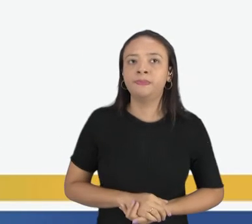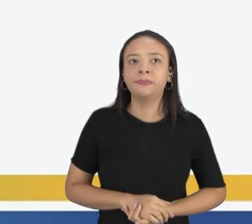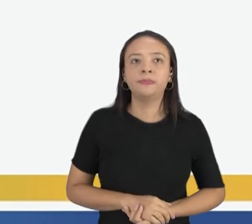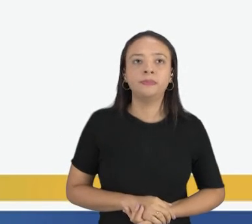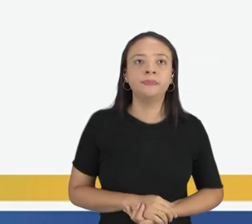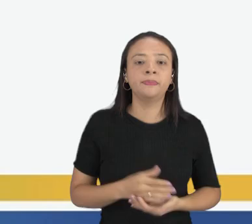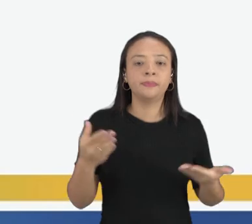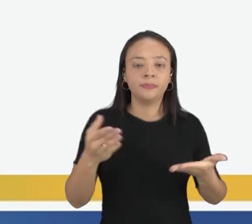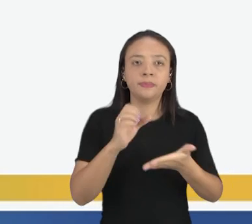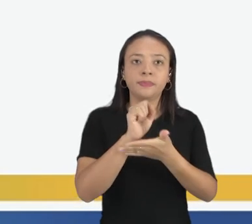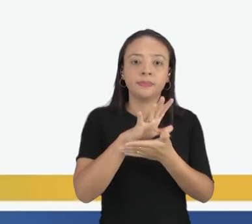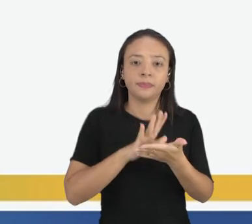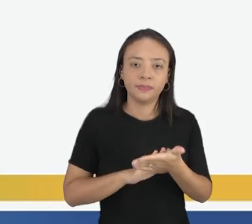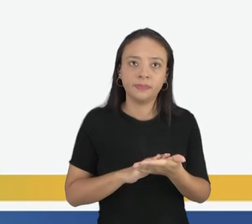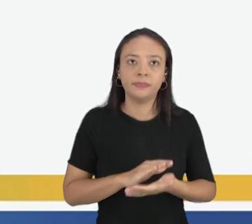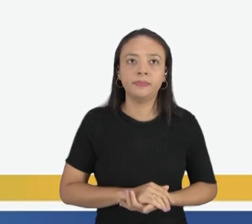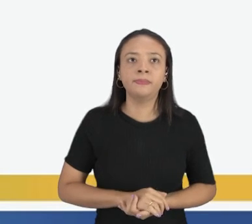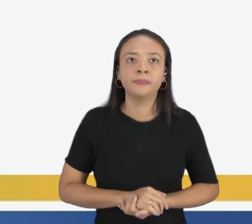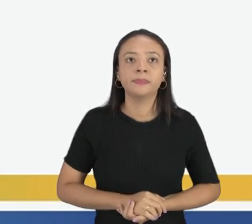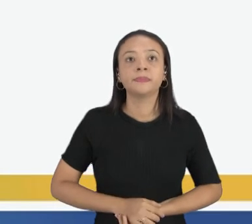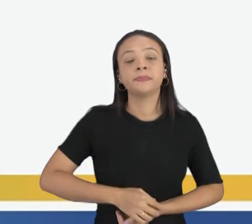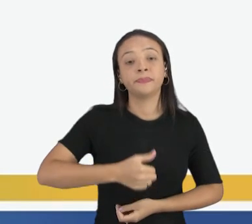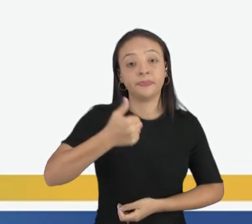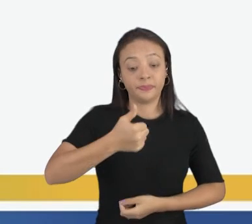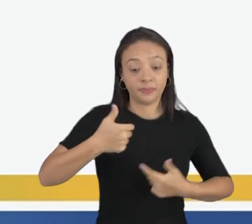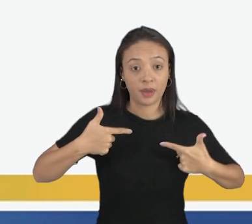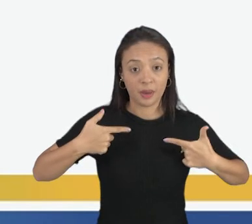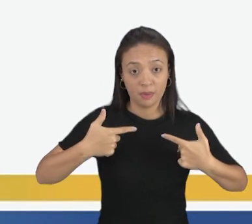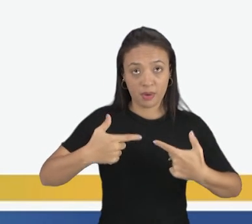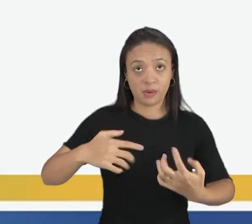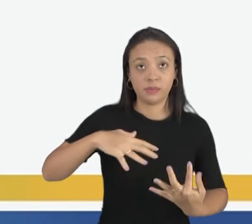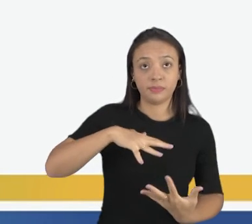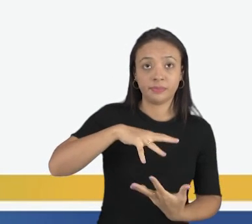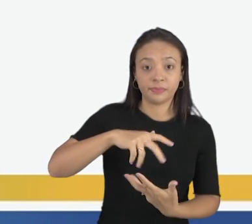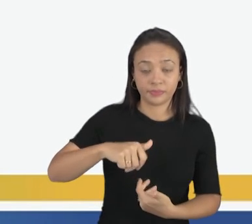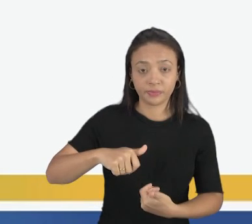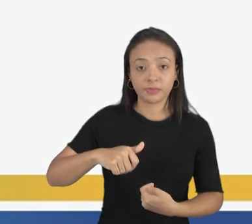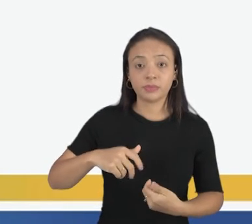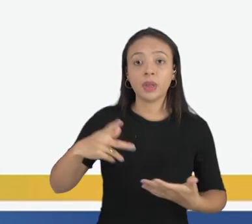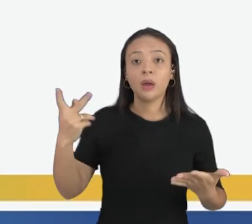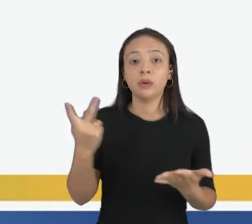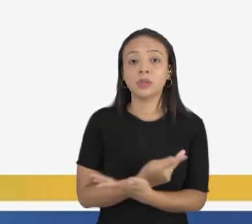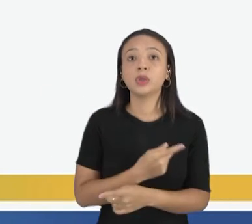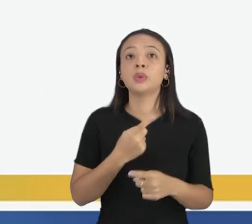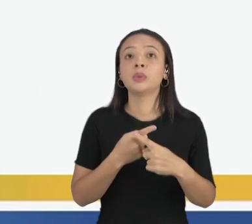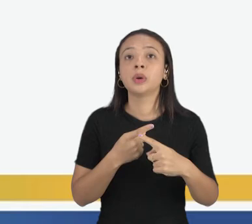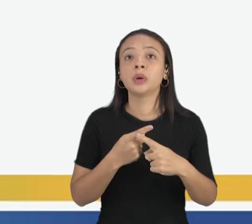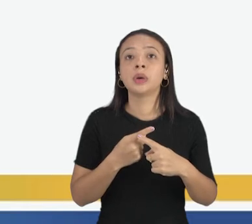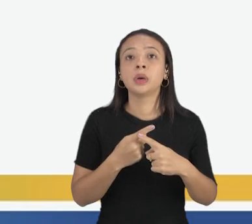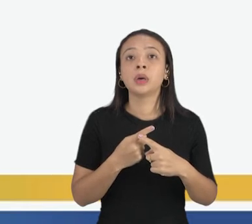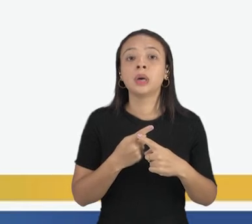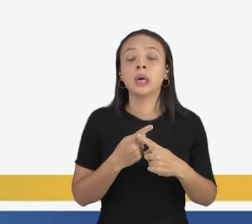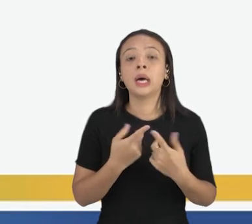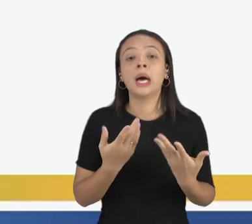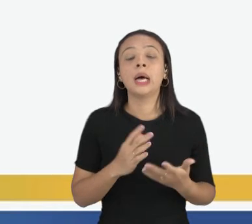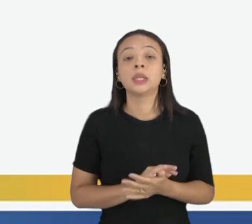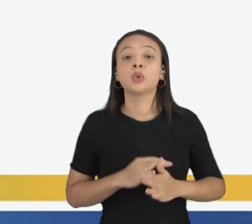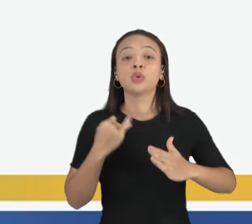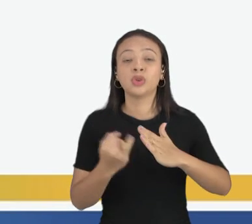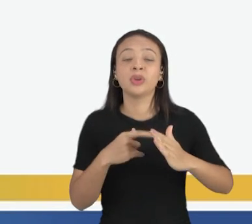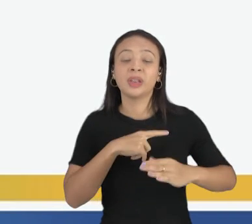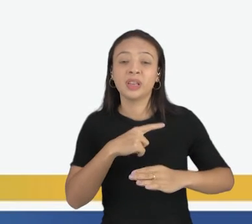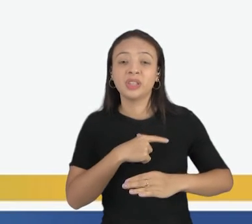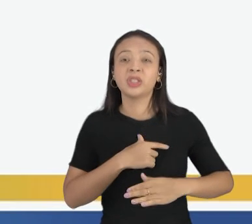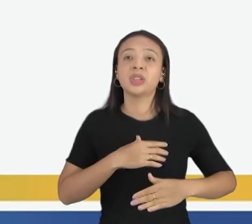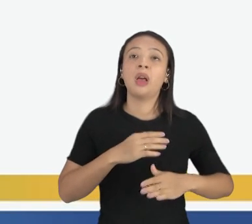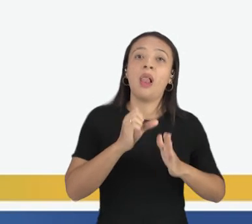nosso exercitando. A Primeira Guerra Mundial resultou de uma interação da ordem institucional vigente em longo período do